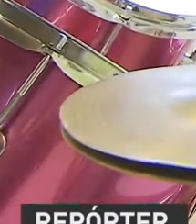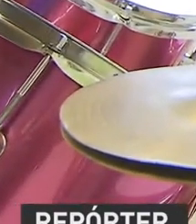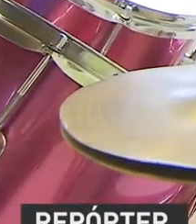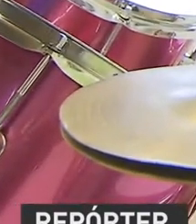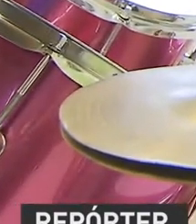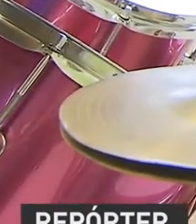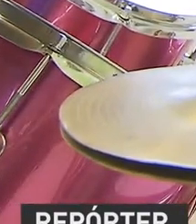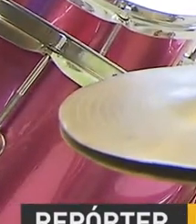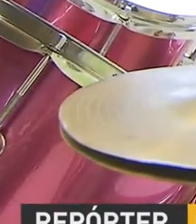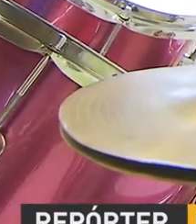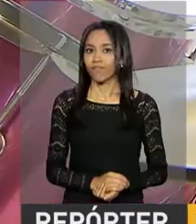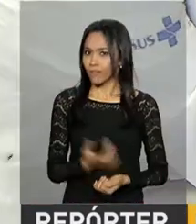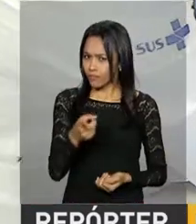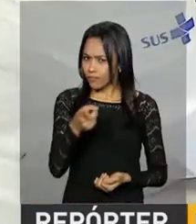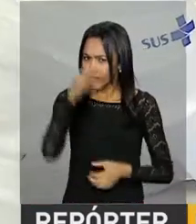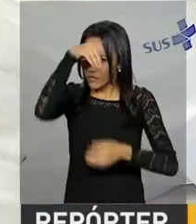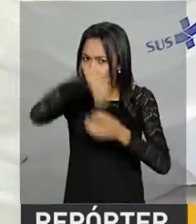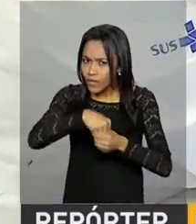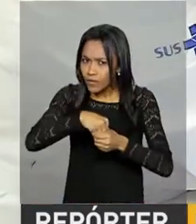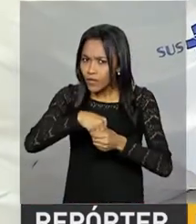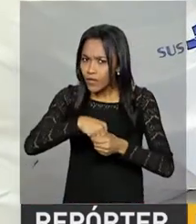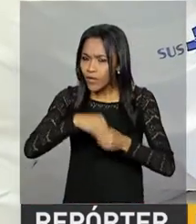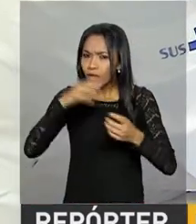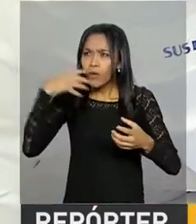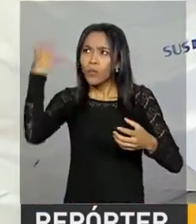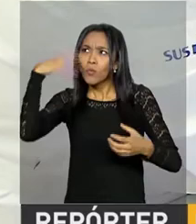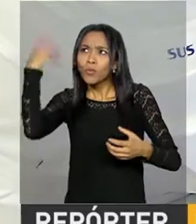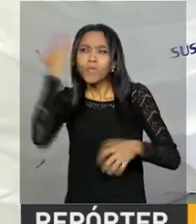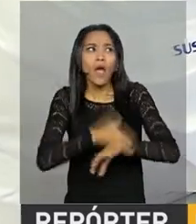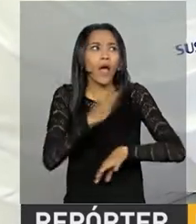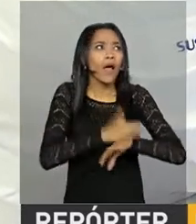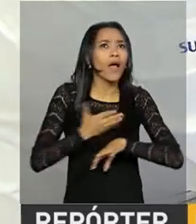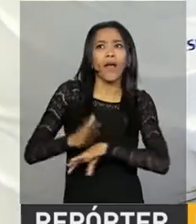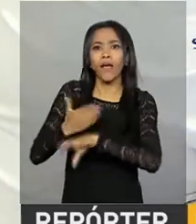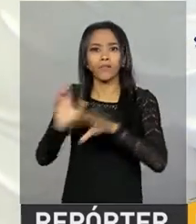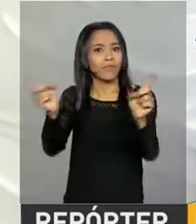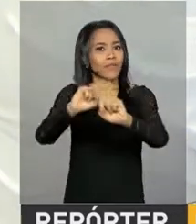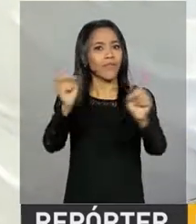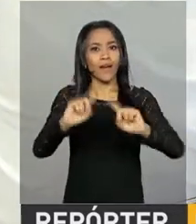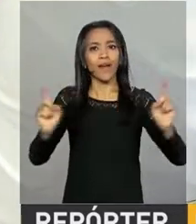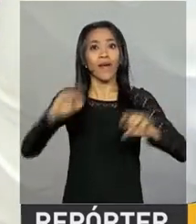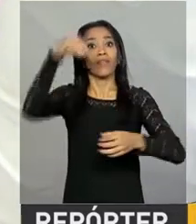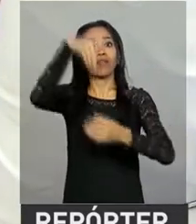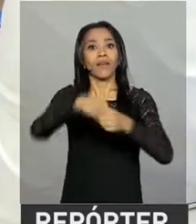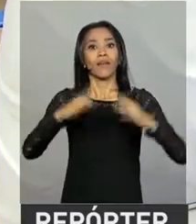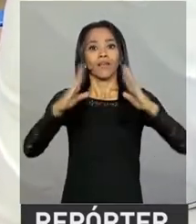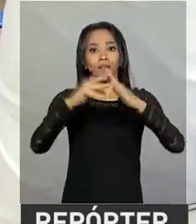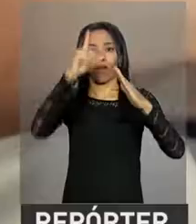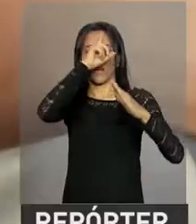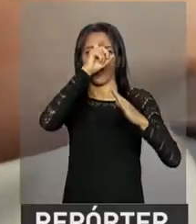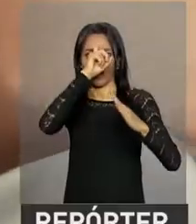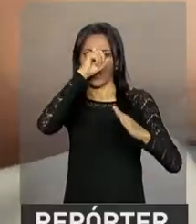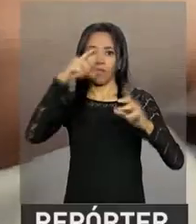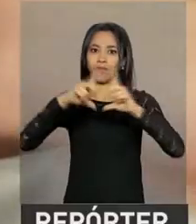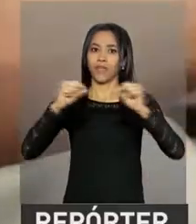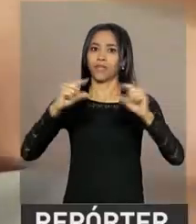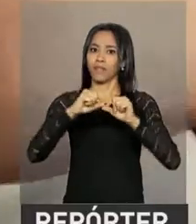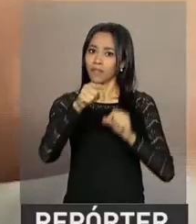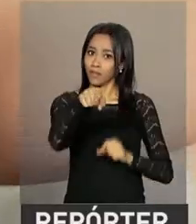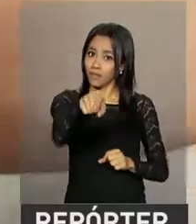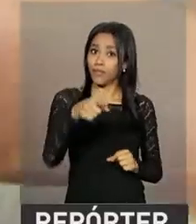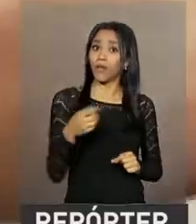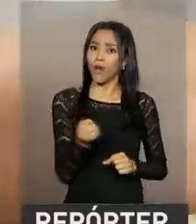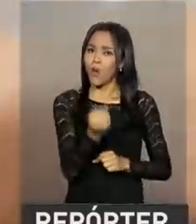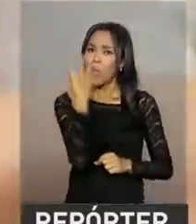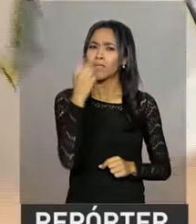não nós não estamos no estúdio musical essa é a sala de musicoterapia do hospital da criança de brasília quase